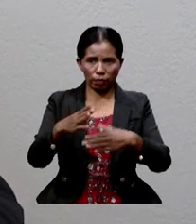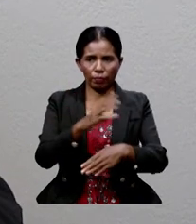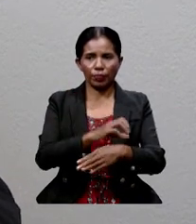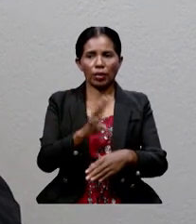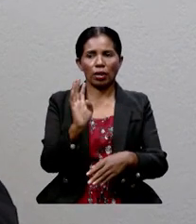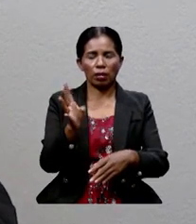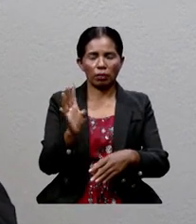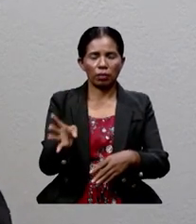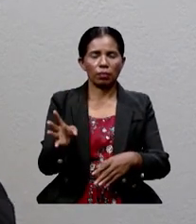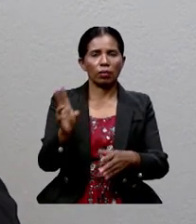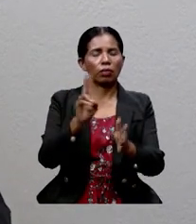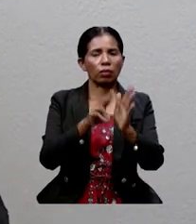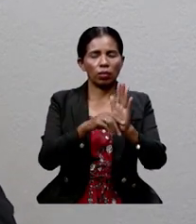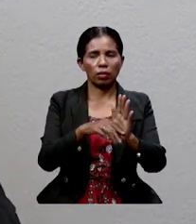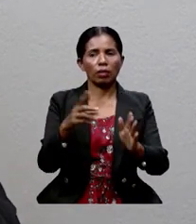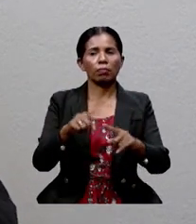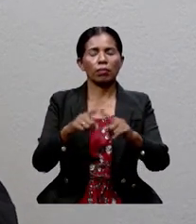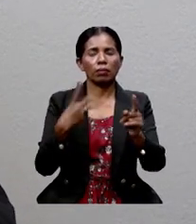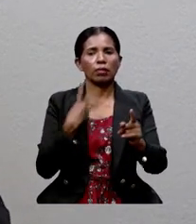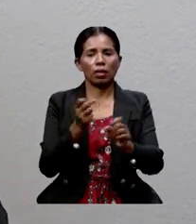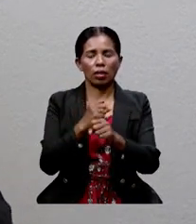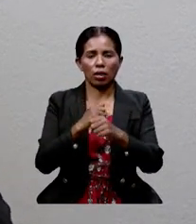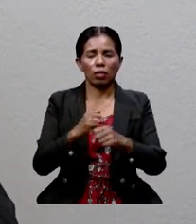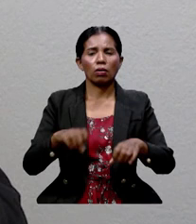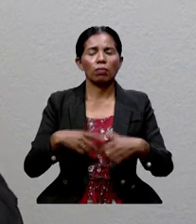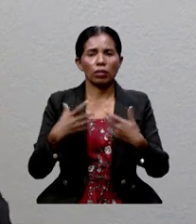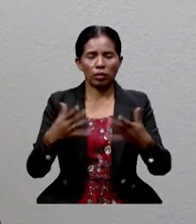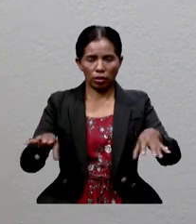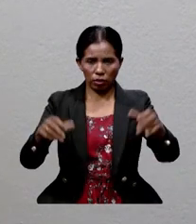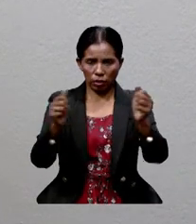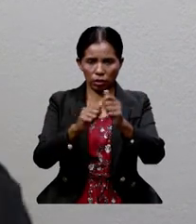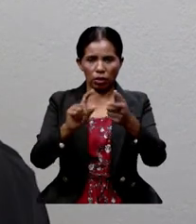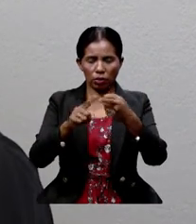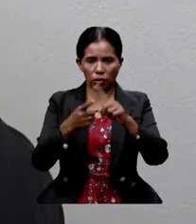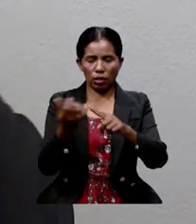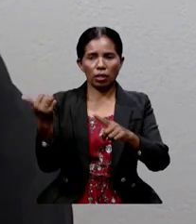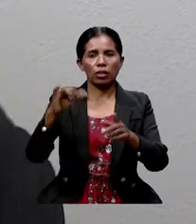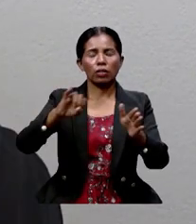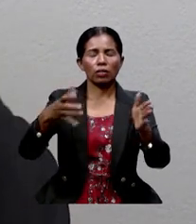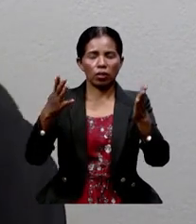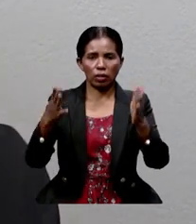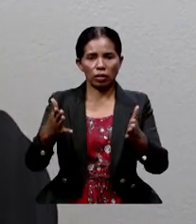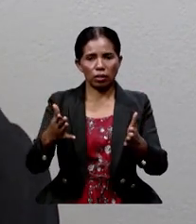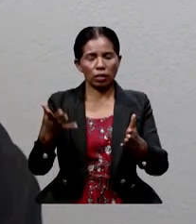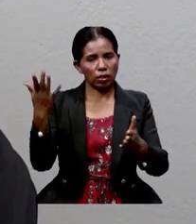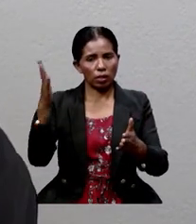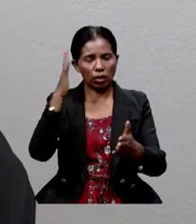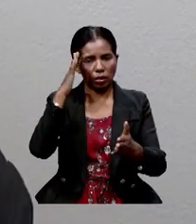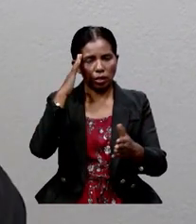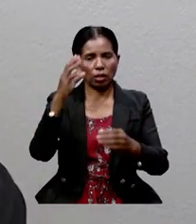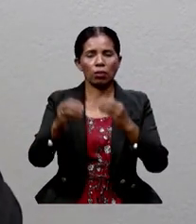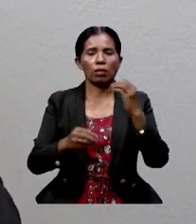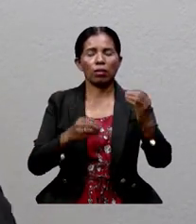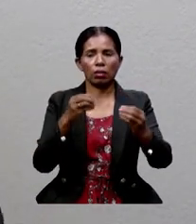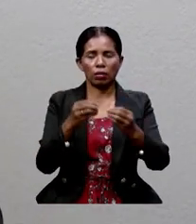horas, 60 horas de, mas bem, ita halo onde cooperação né, a tu halo colegas jornalistas ira não é ia conhecimento ito ang com